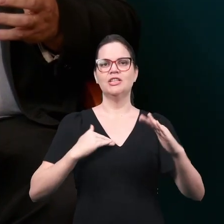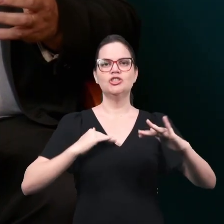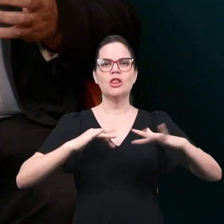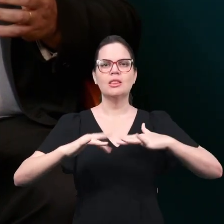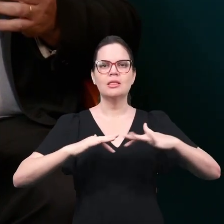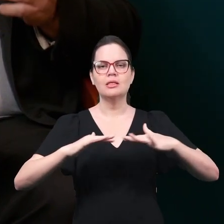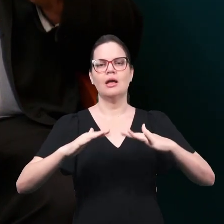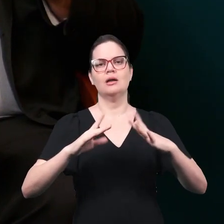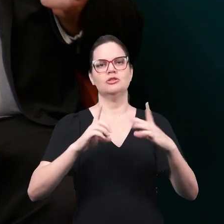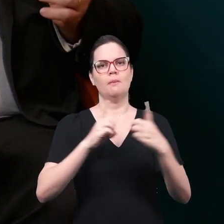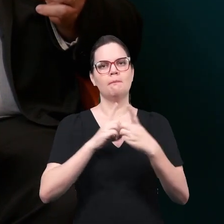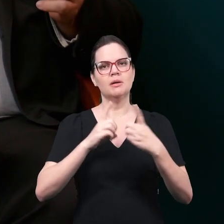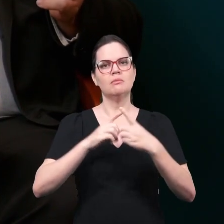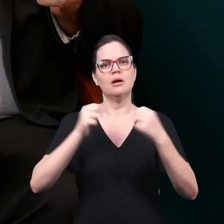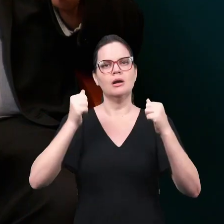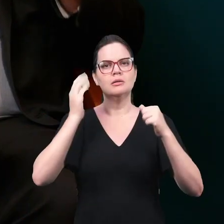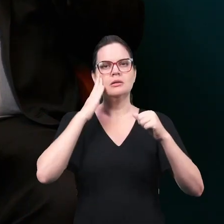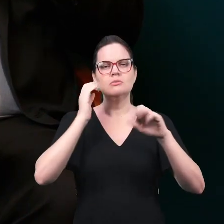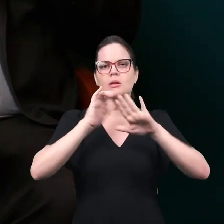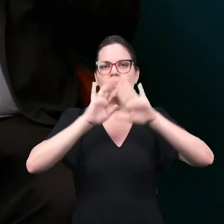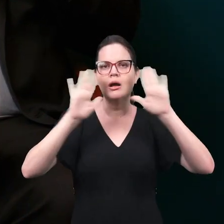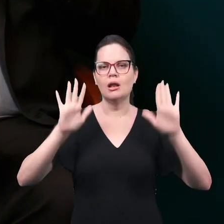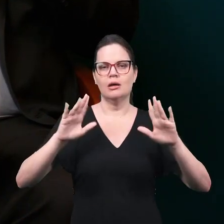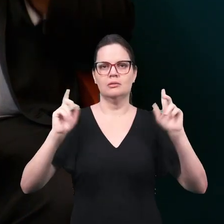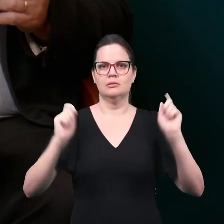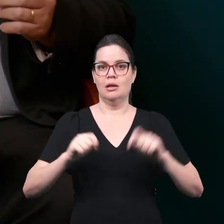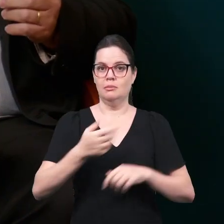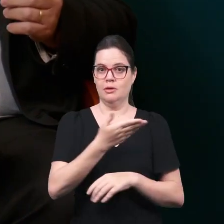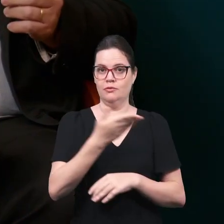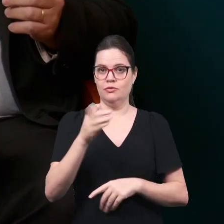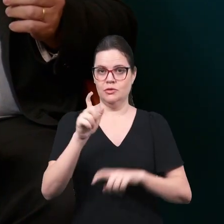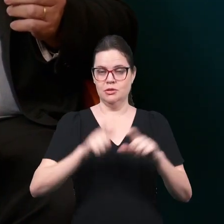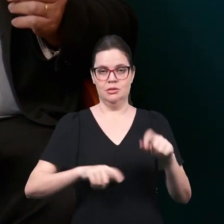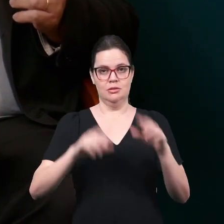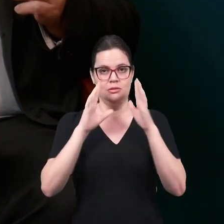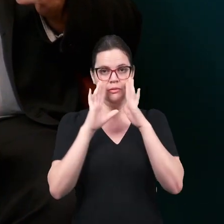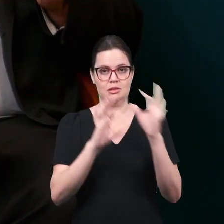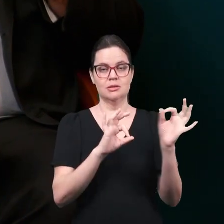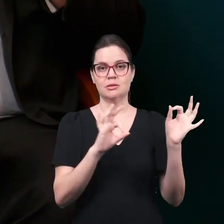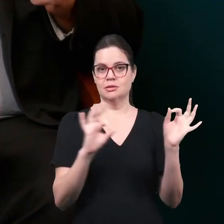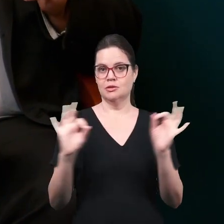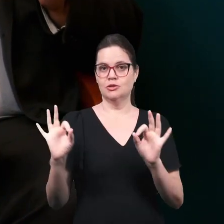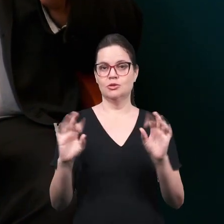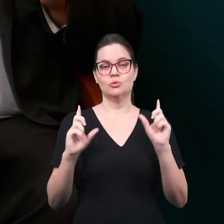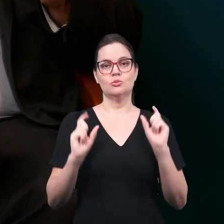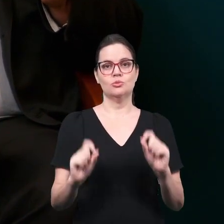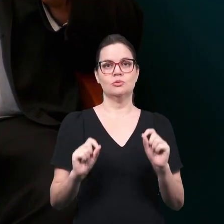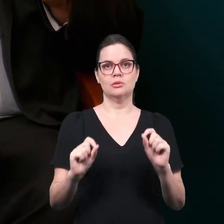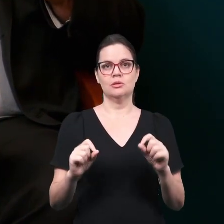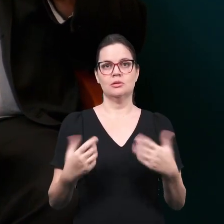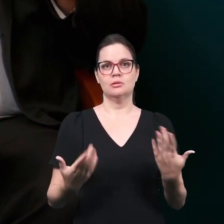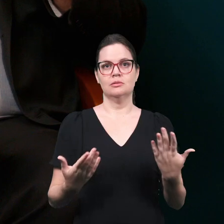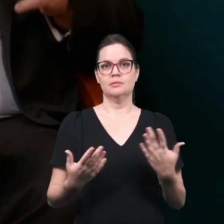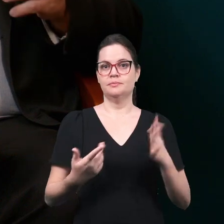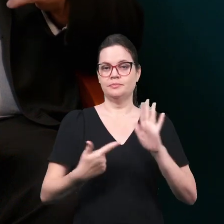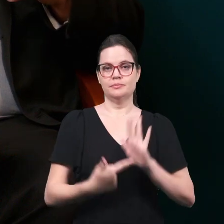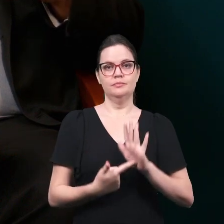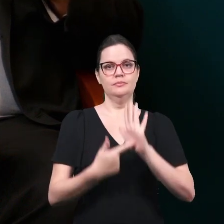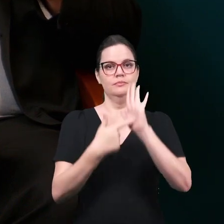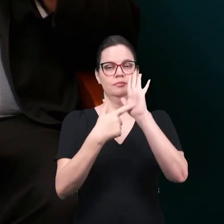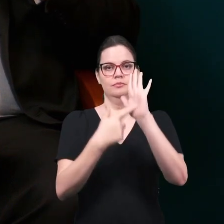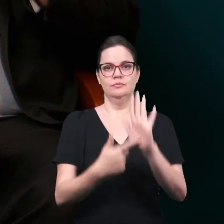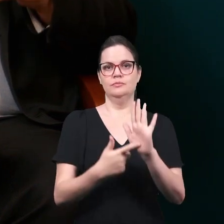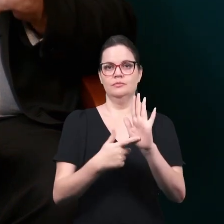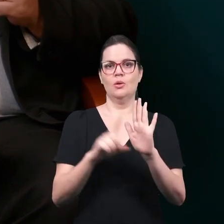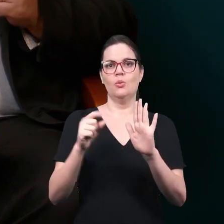didática, trazer para os nossos espectadores que o nosso objetivo é mostrar